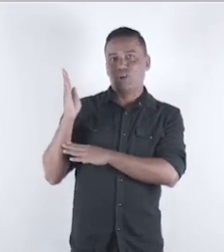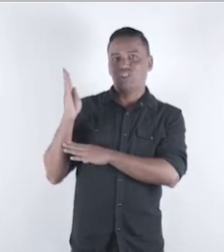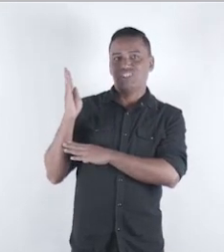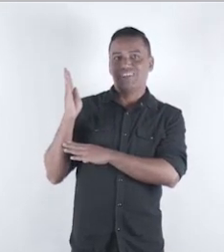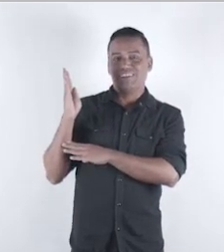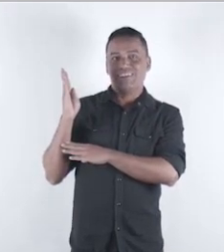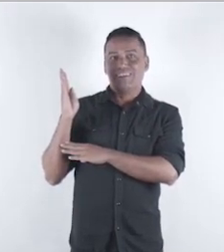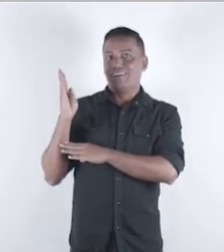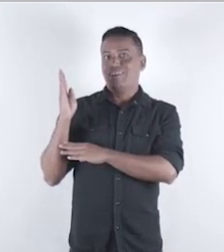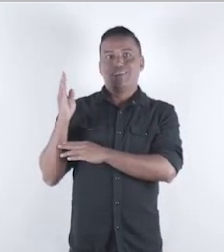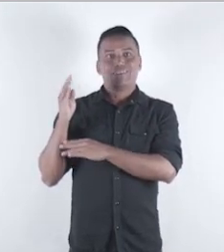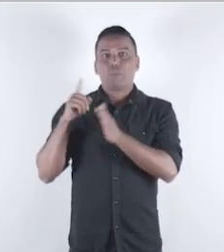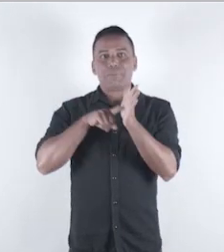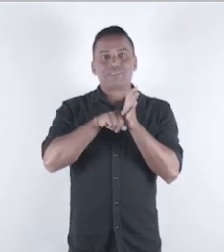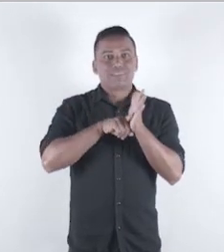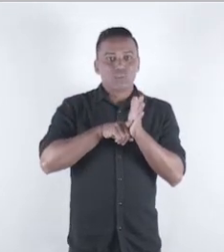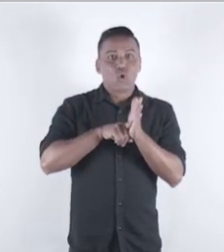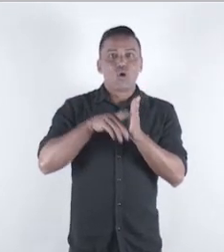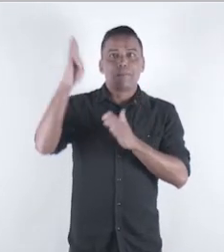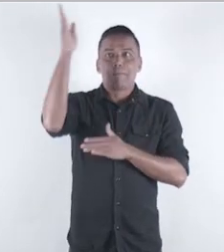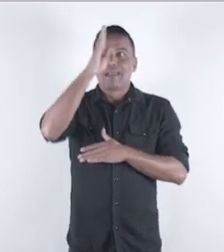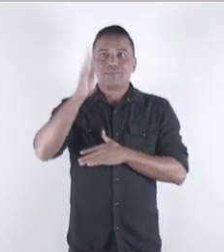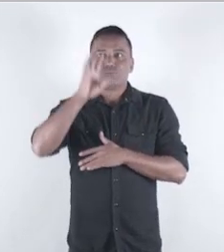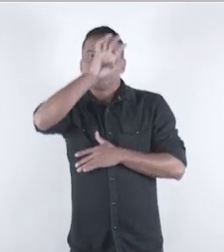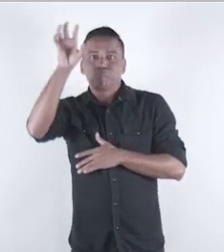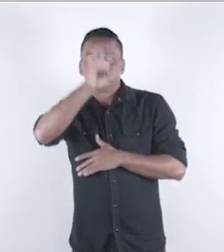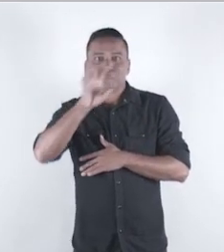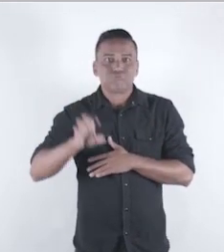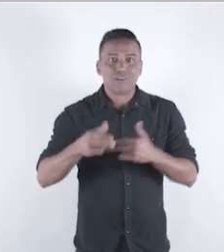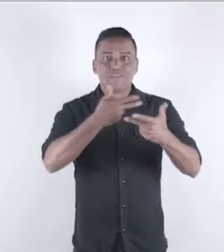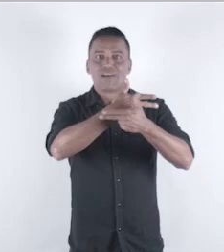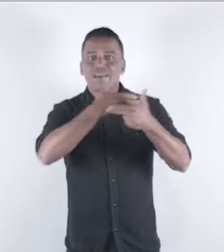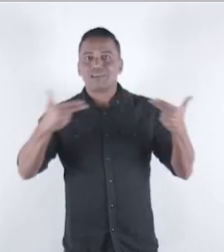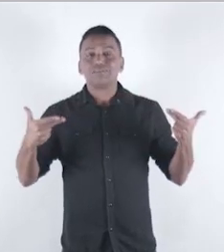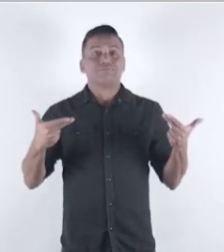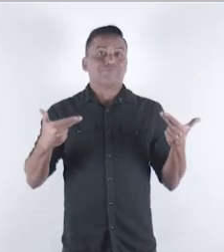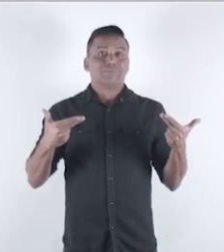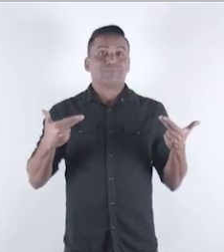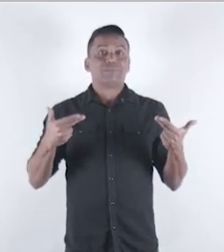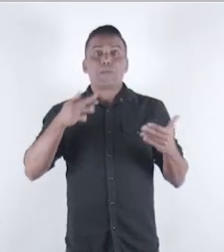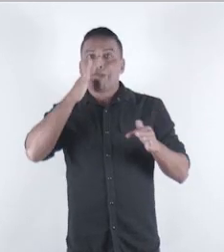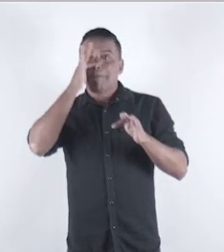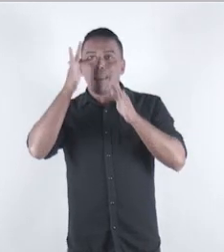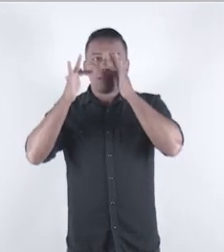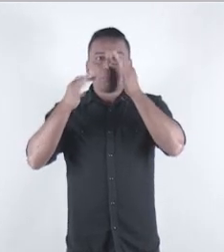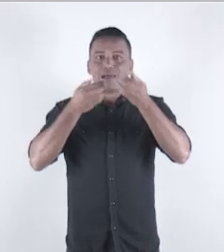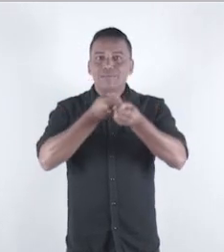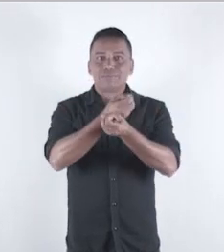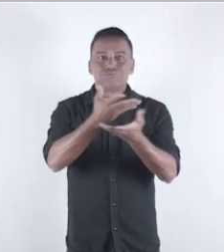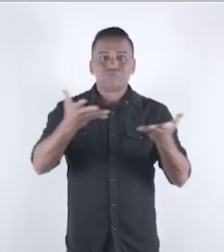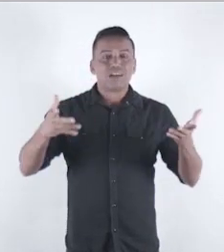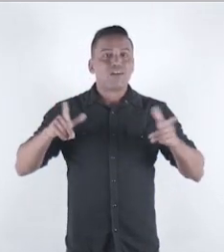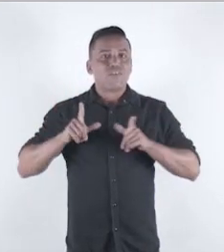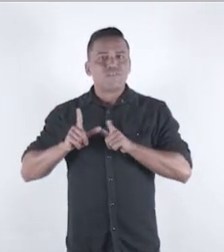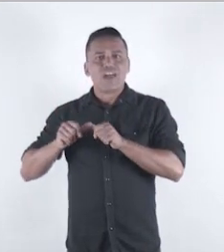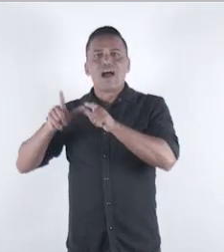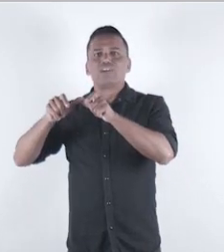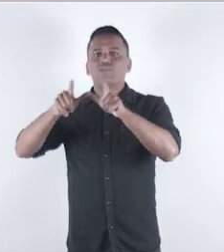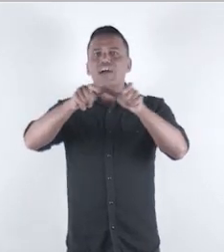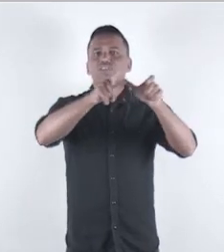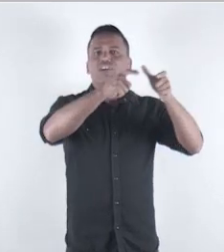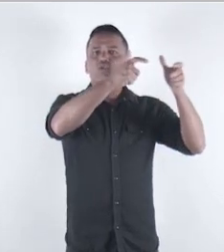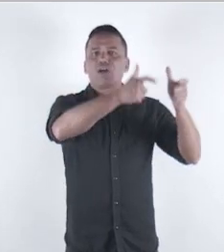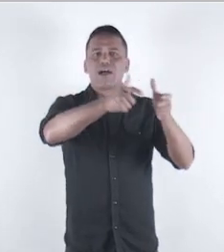sobre a biodiversidade brasileira e pesquiso principalmente sobre as plantas. Então eu viajo muito para a natureza, para